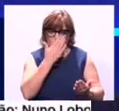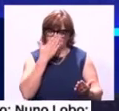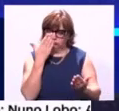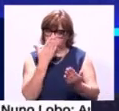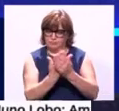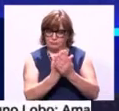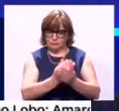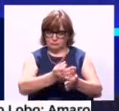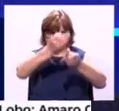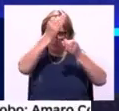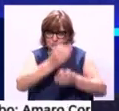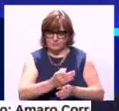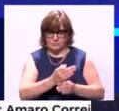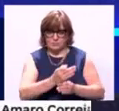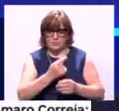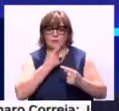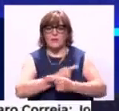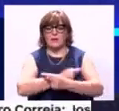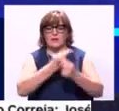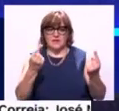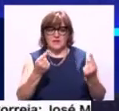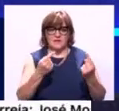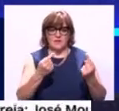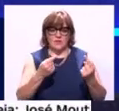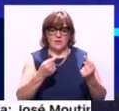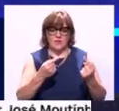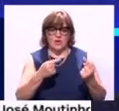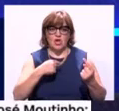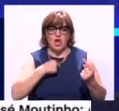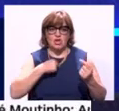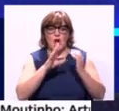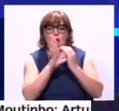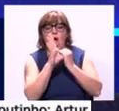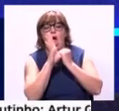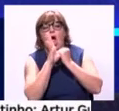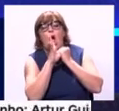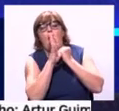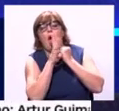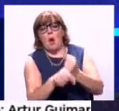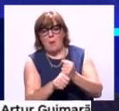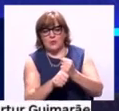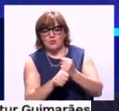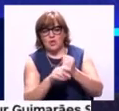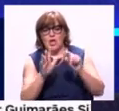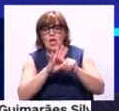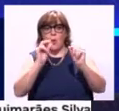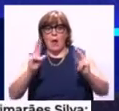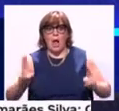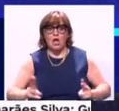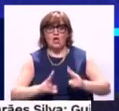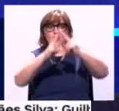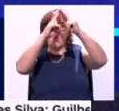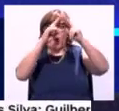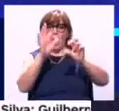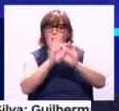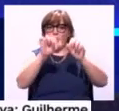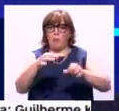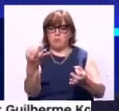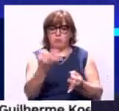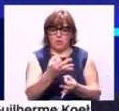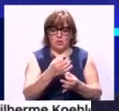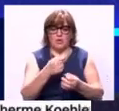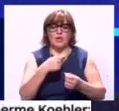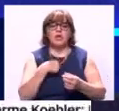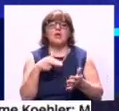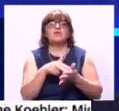frontal, vertical, disse, fomos roubados do tamanho da Torre dos Clérigos. O que é que eu esperava como